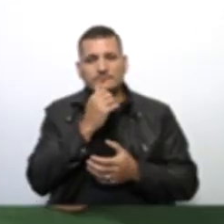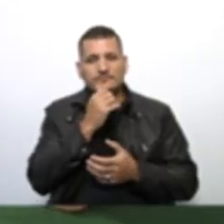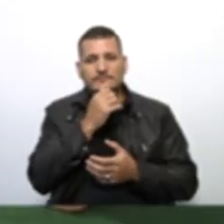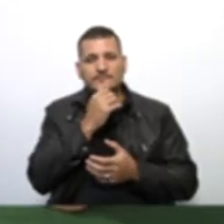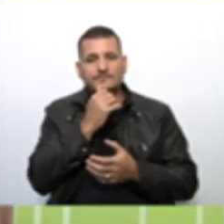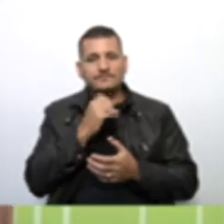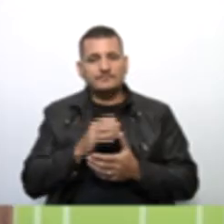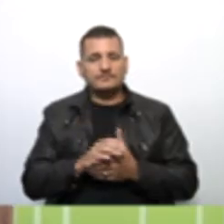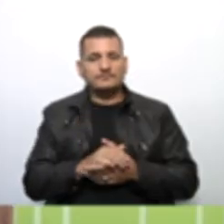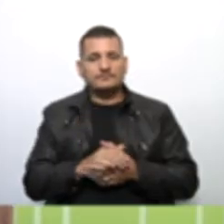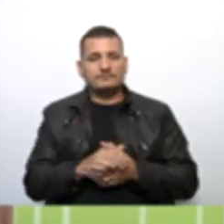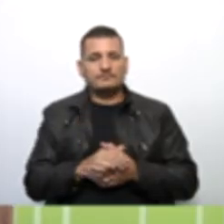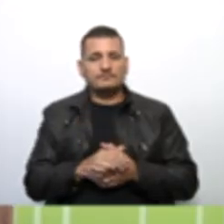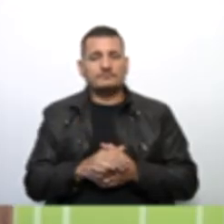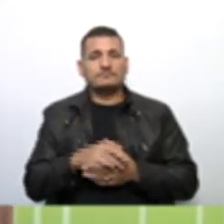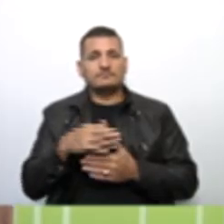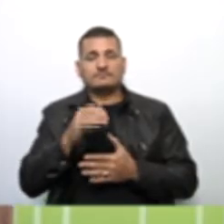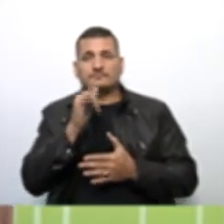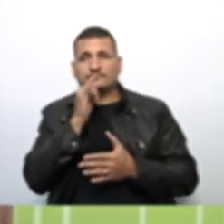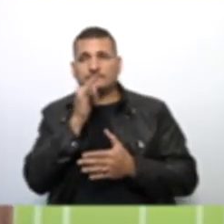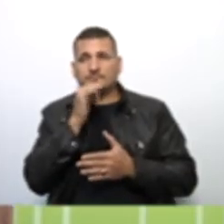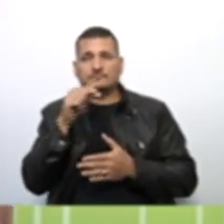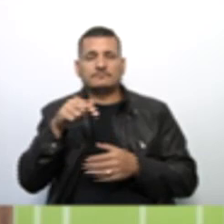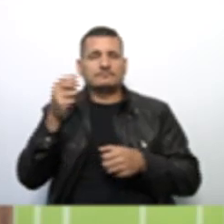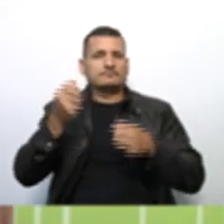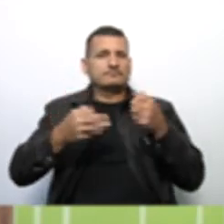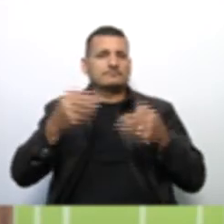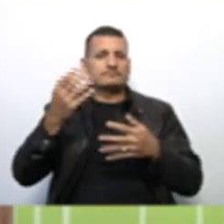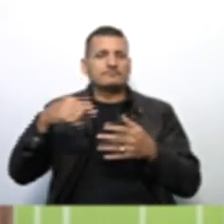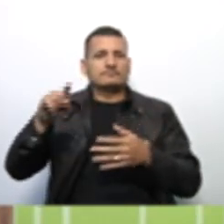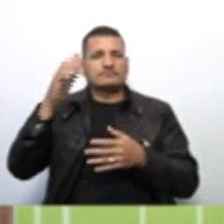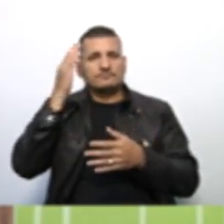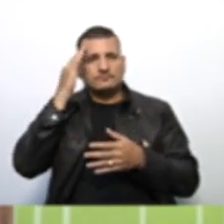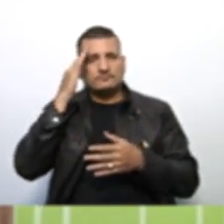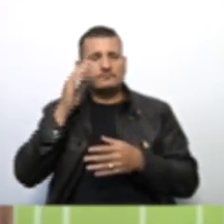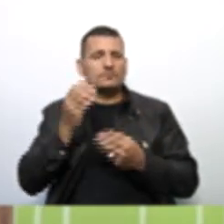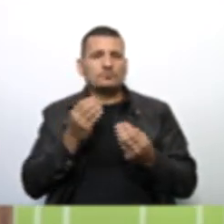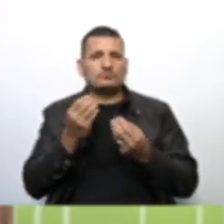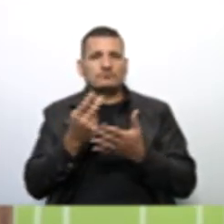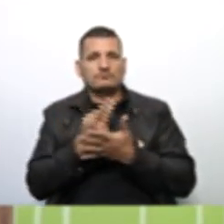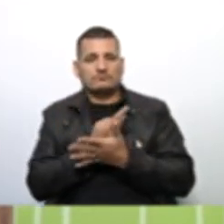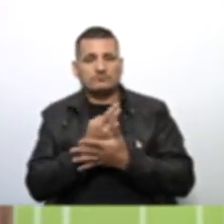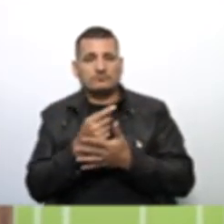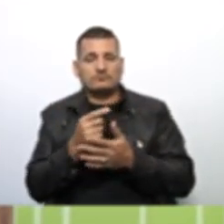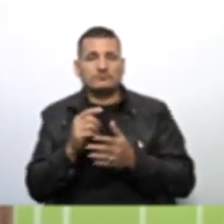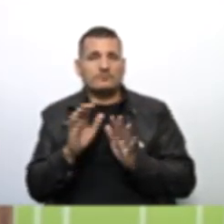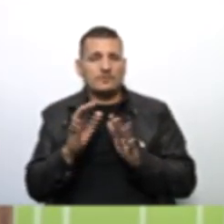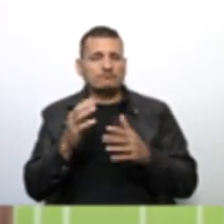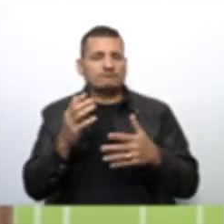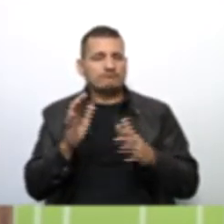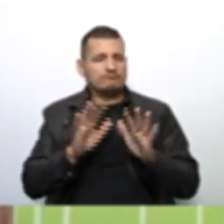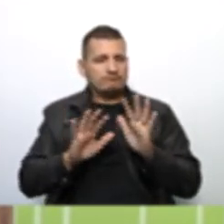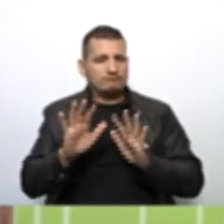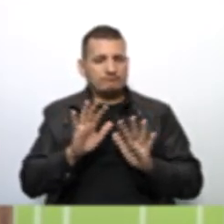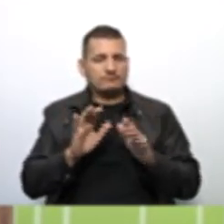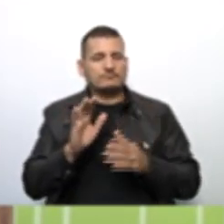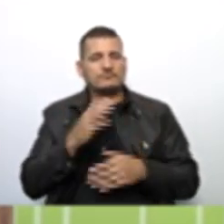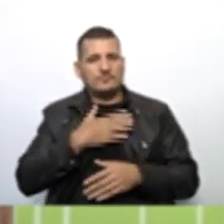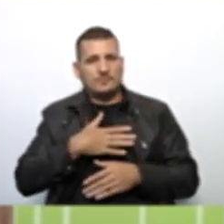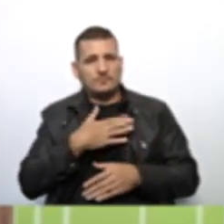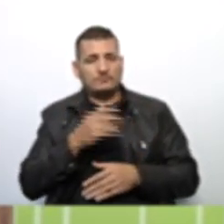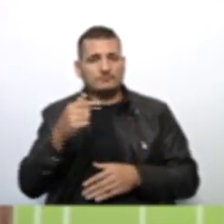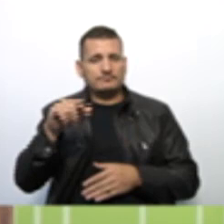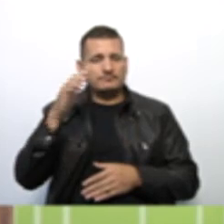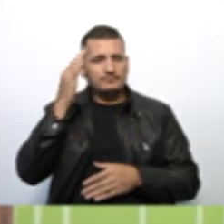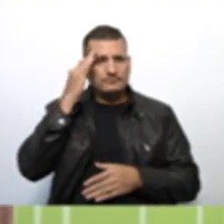do professor, esses exemplos nós estamos dando para vocês irem compreendendo as coisas que acontecem, mas não entre em pânico. Vocês vão começar a